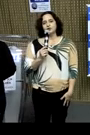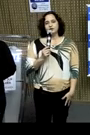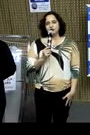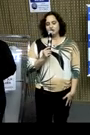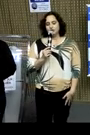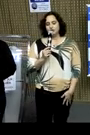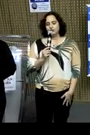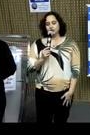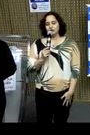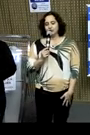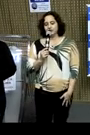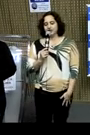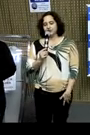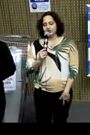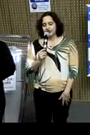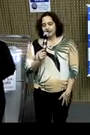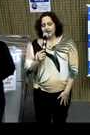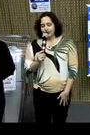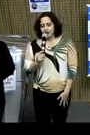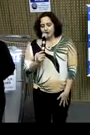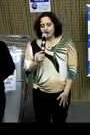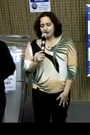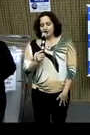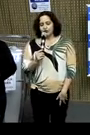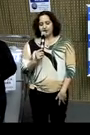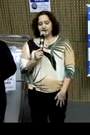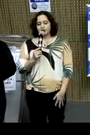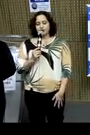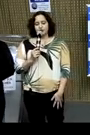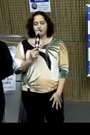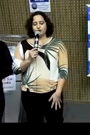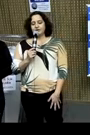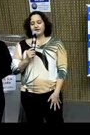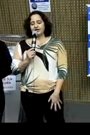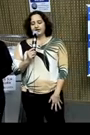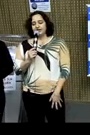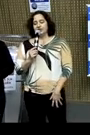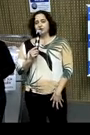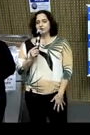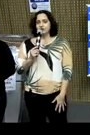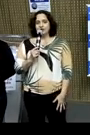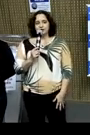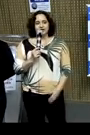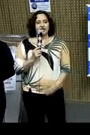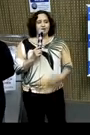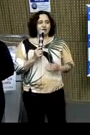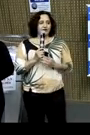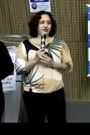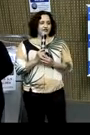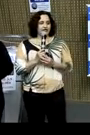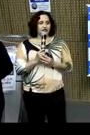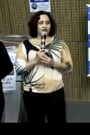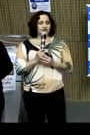e em 2021, 2%, e o preenchimento do marcador de consumo alimentar, nós não tivemos. É uma